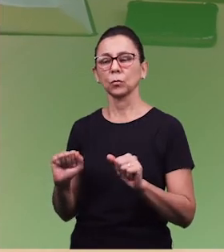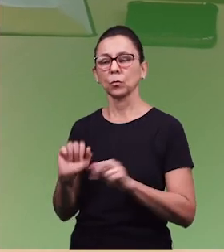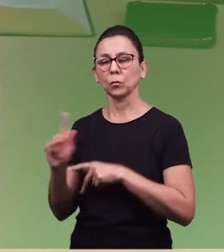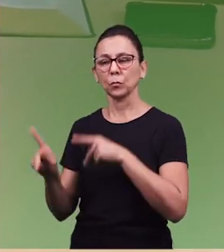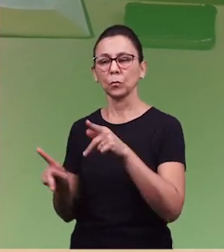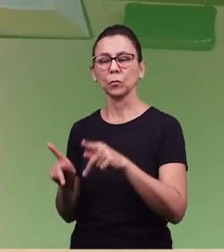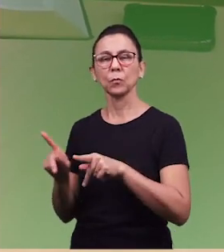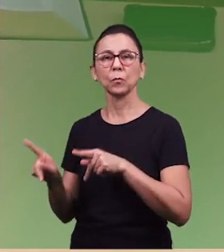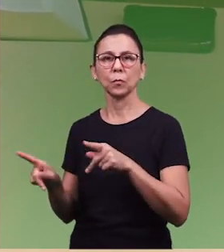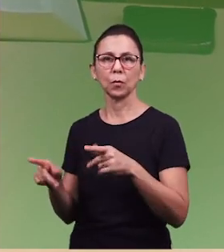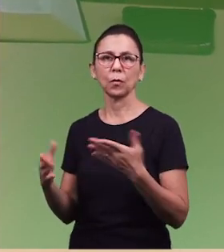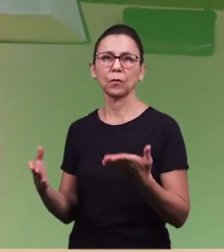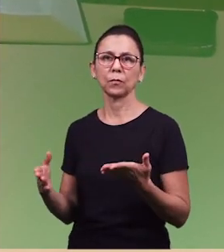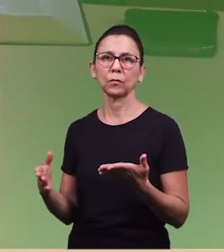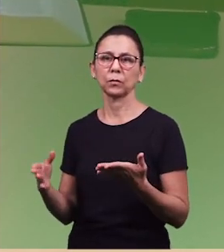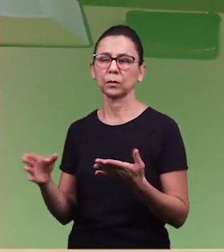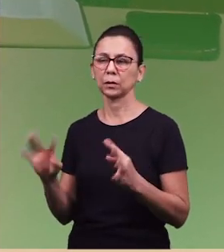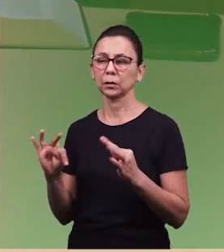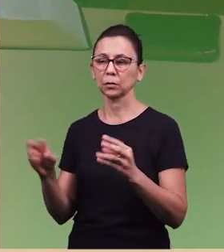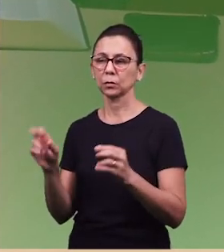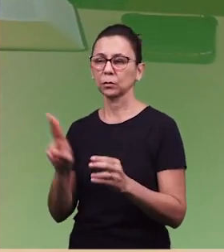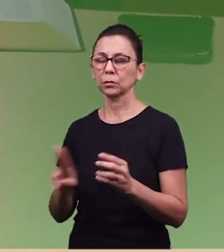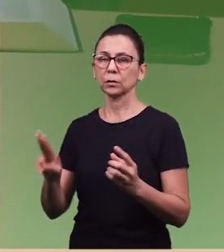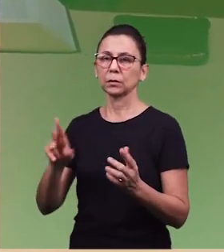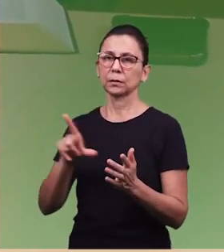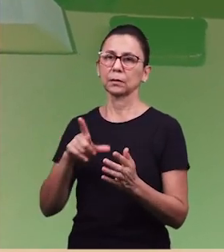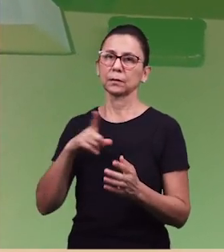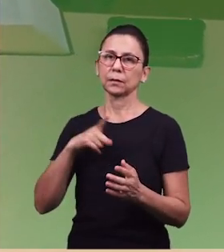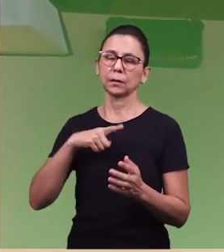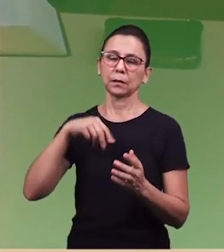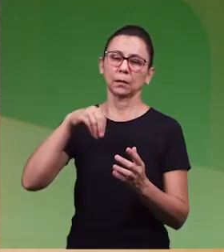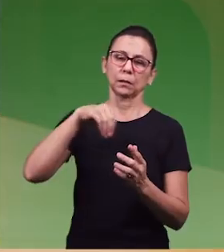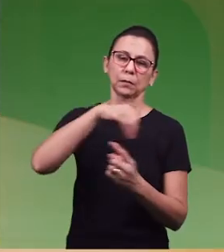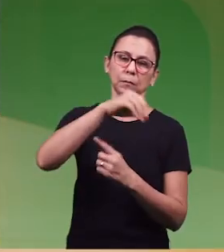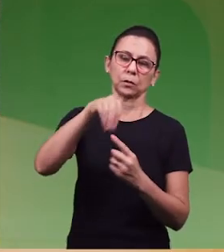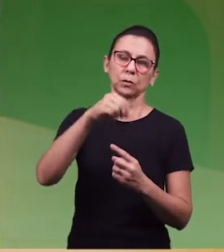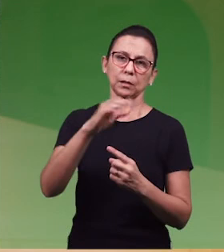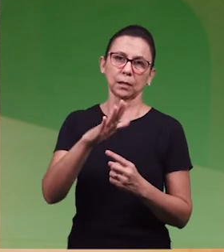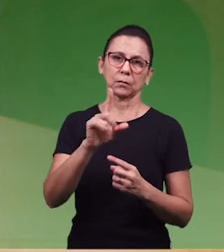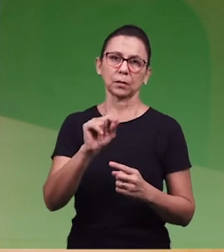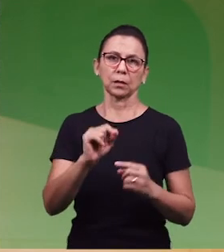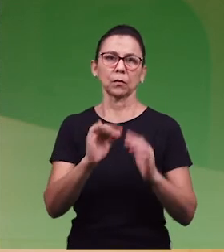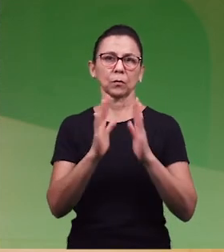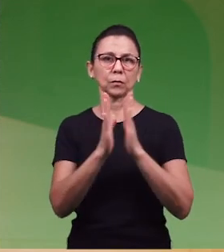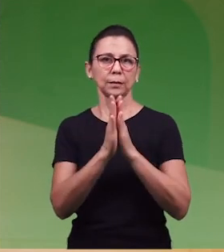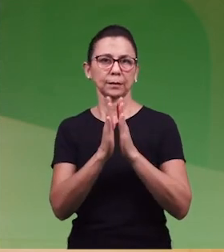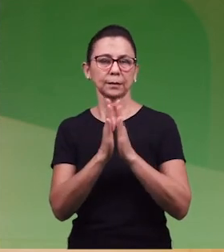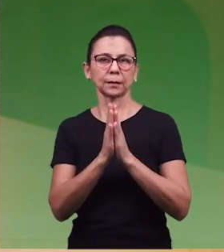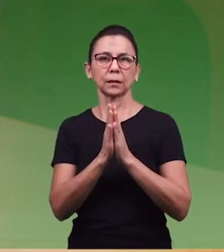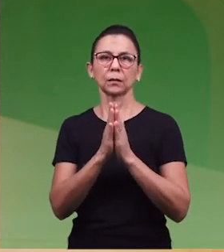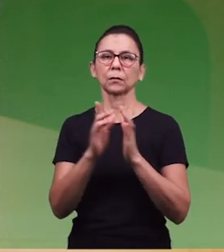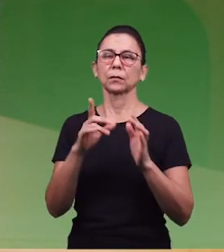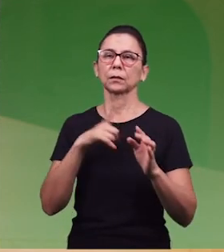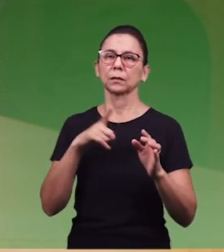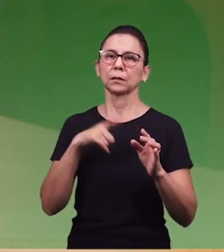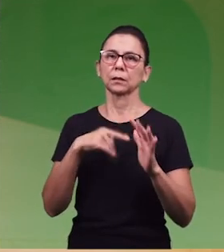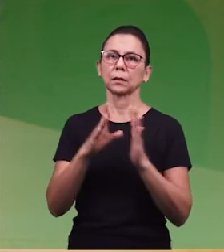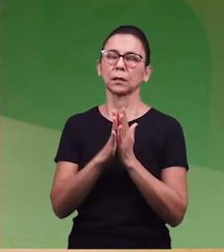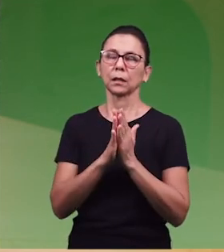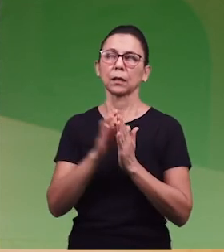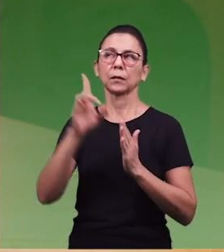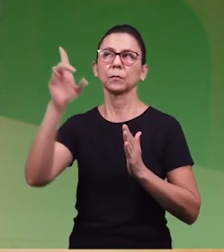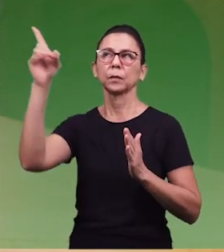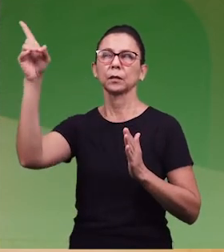oração ali, né? Você tem louvor, você tem a palavra, você tem todos os recursos, né, da graça na comunhão